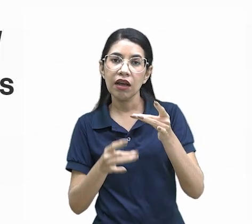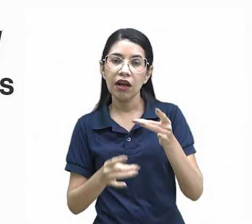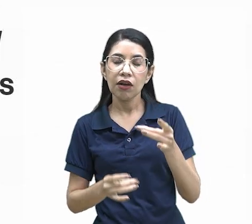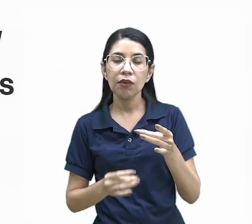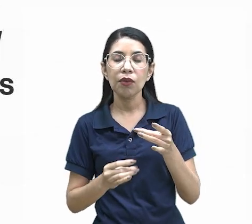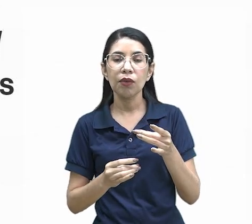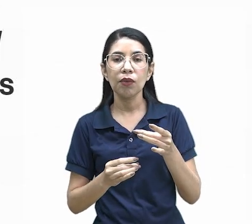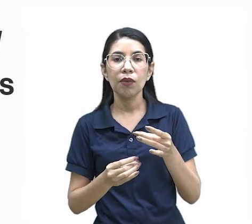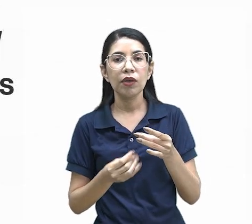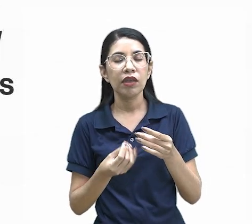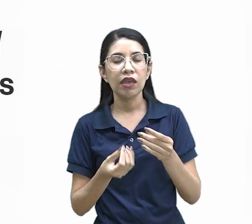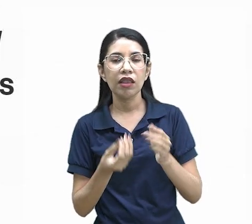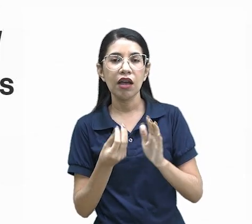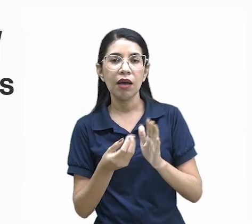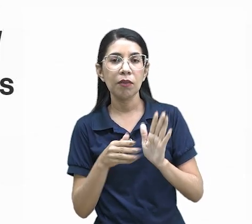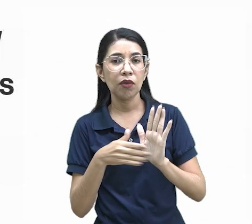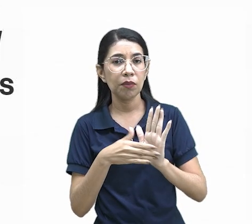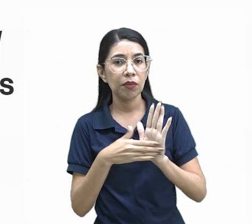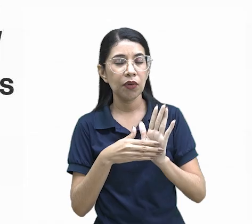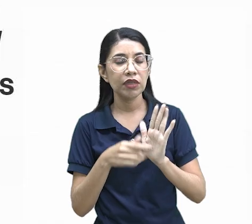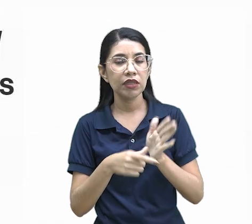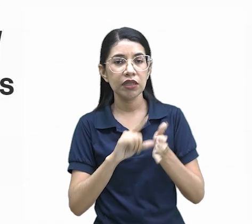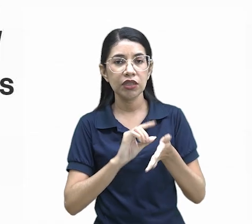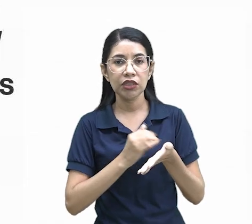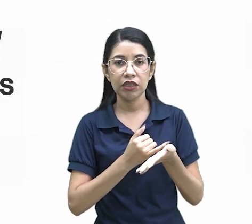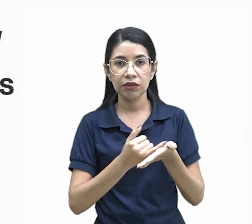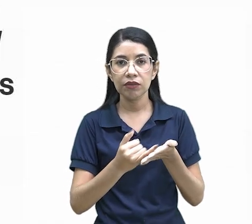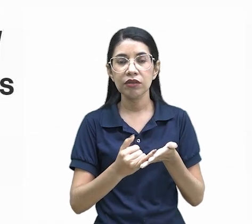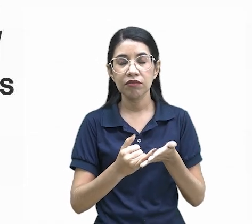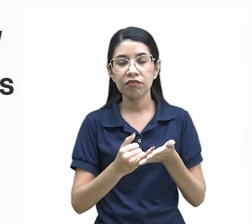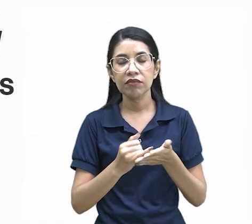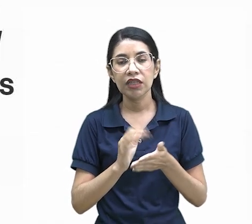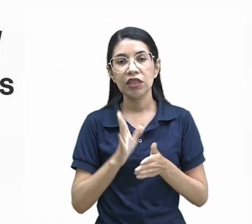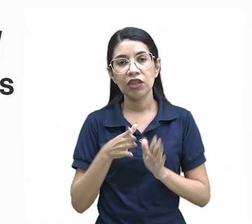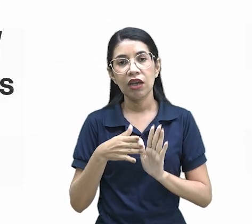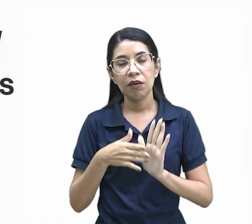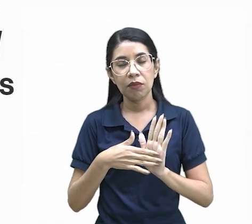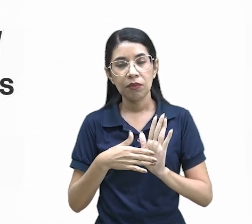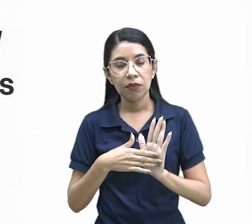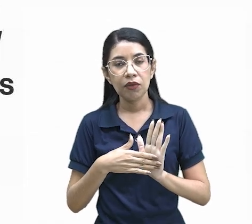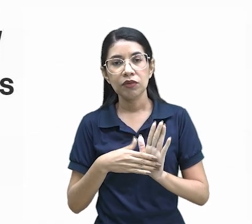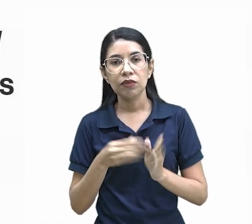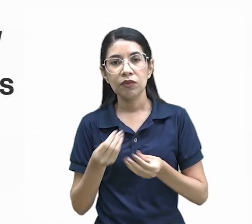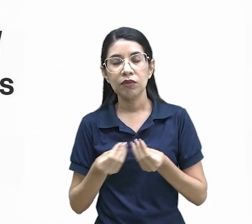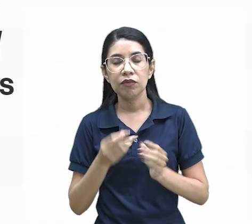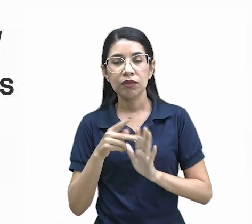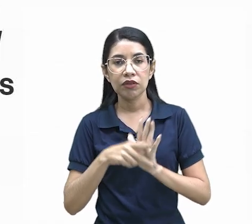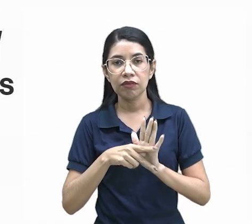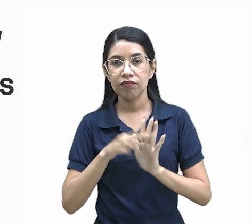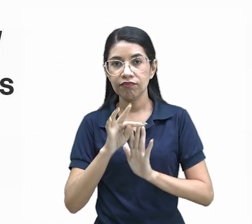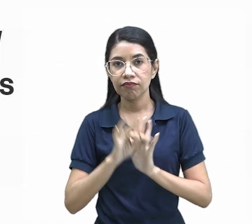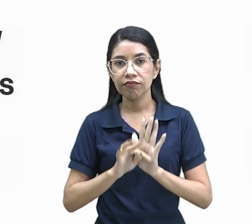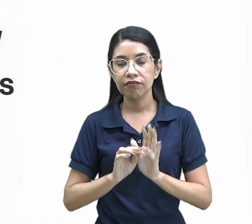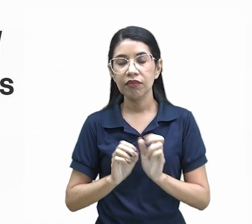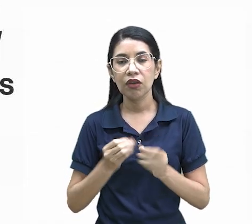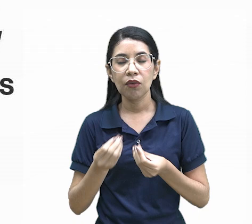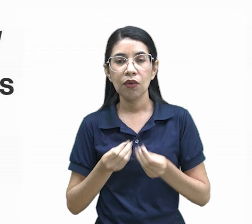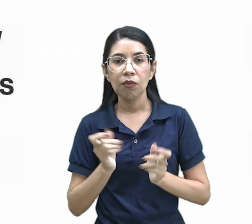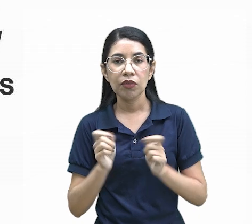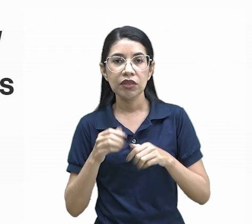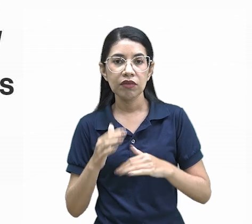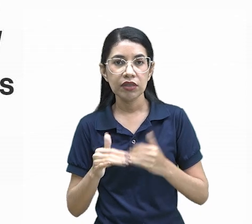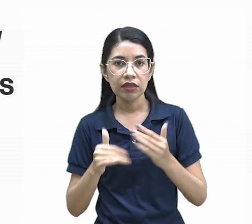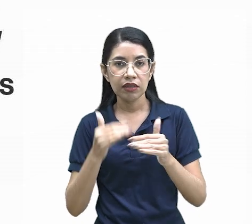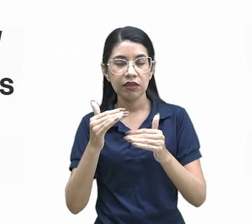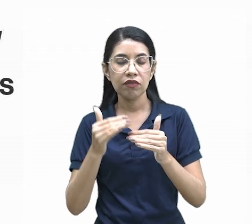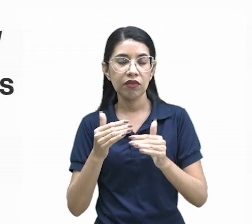prometeu na introdução. Vejam que ela trouxe, né, prometeu ali algo na introdução por meio do seu projeto de texto. Tá? Então, vamos ver como ela desenvolve